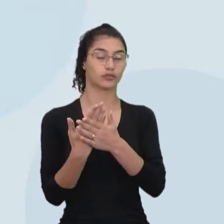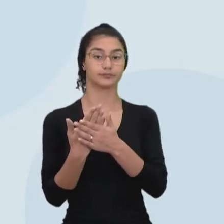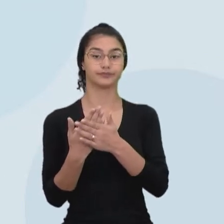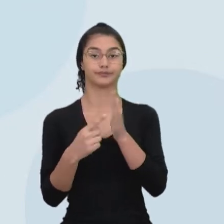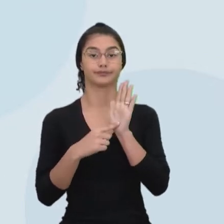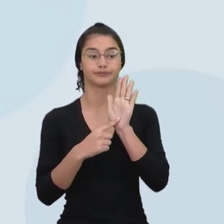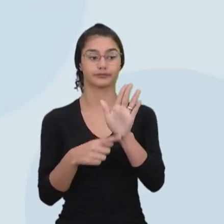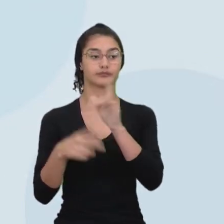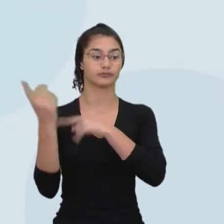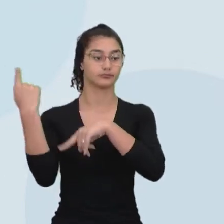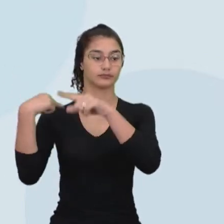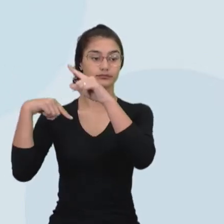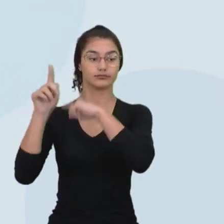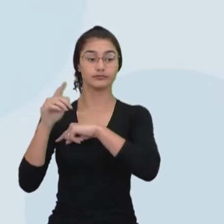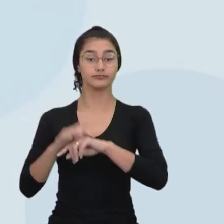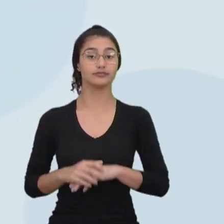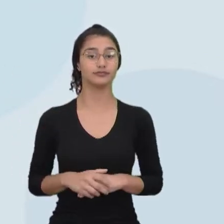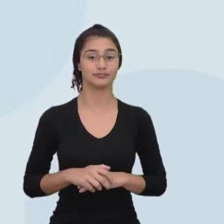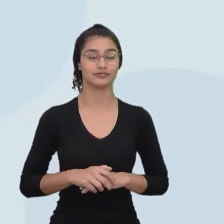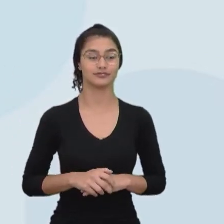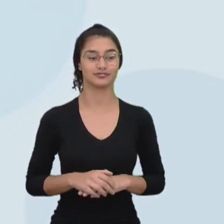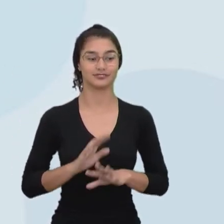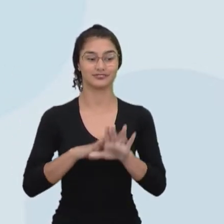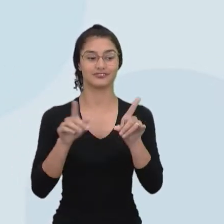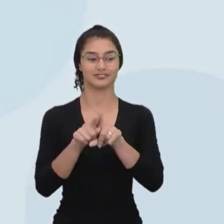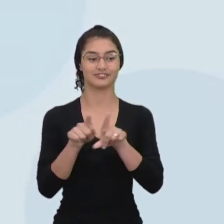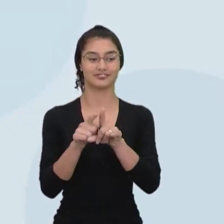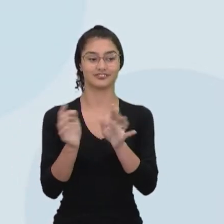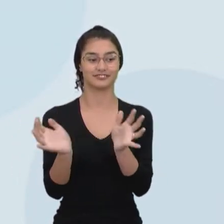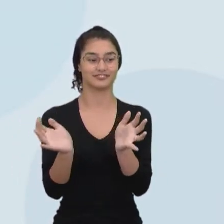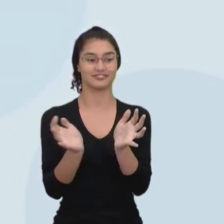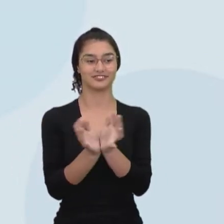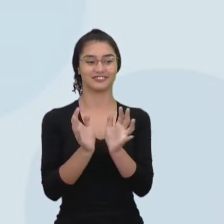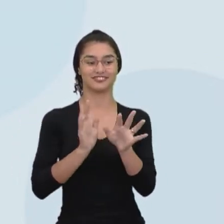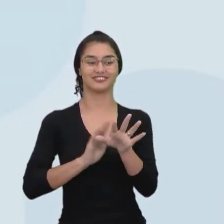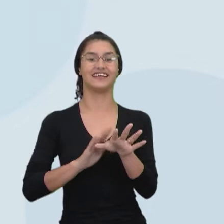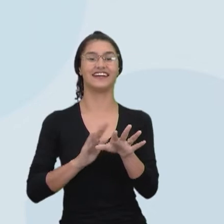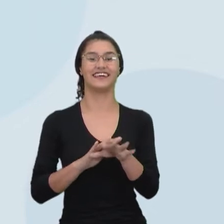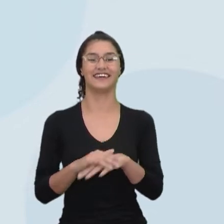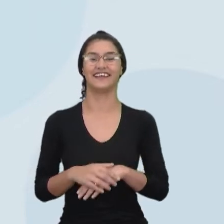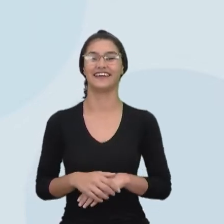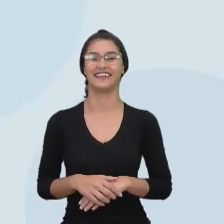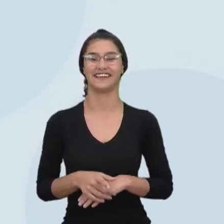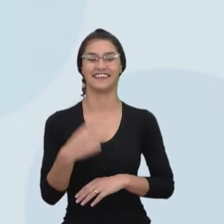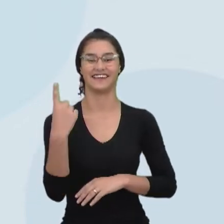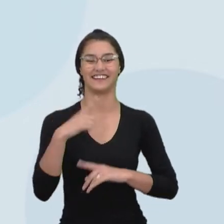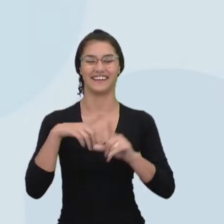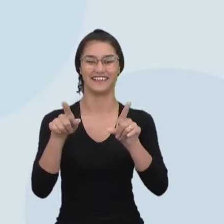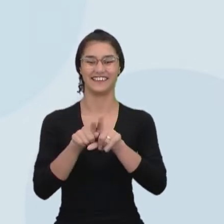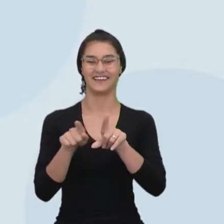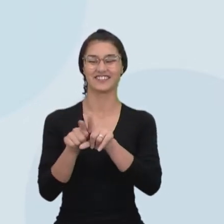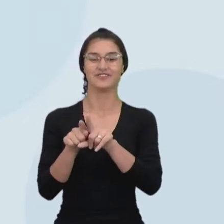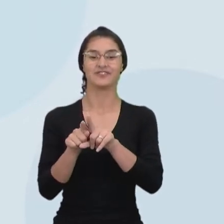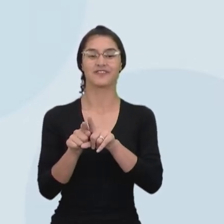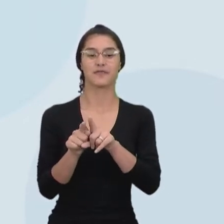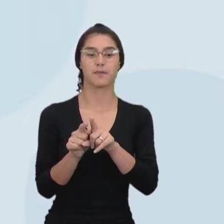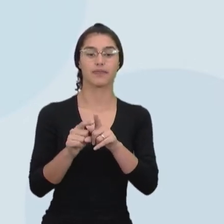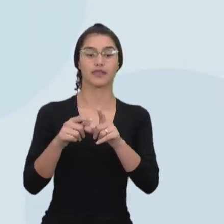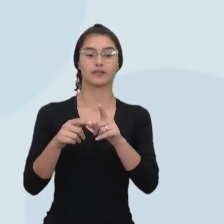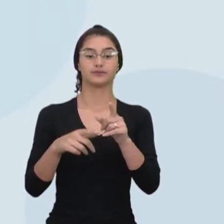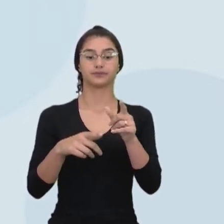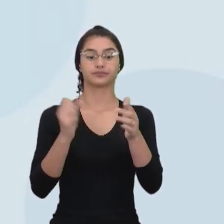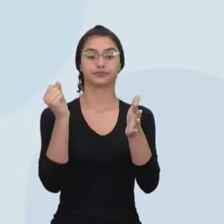indicadores de desenvolvimento sustentável, né, faz parte do quadro institucional. Então nós temos aí a ratificação de acordos